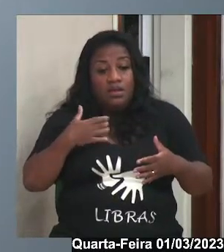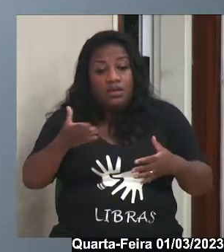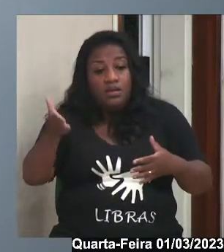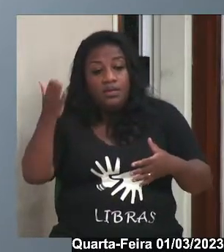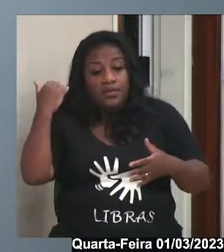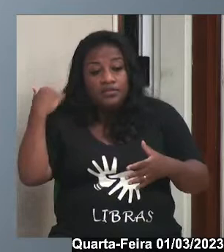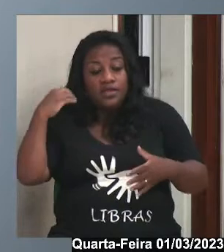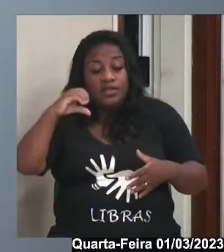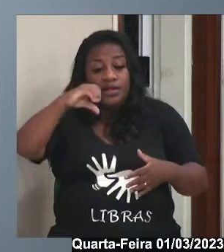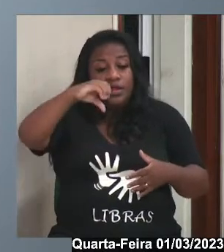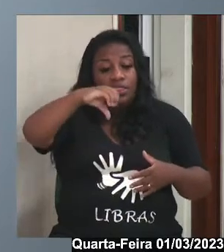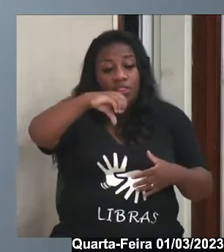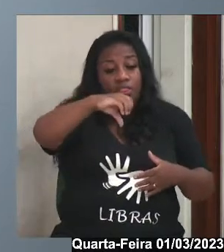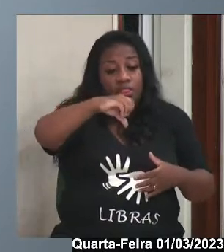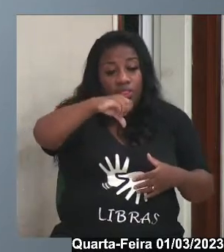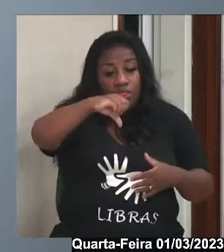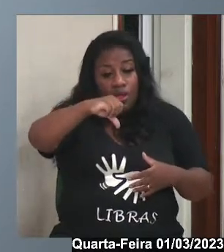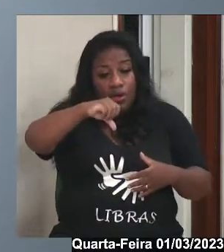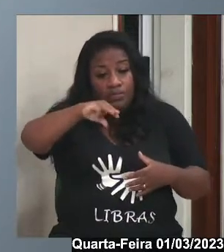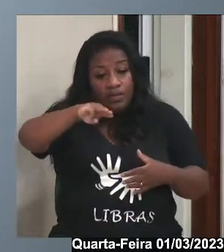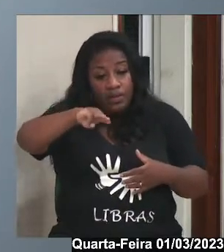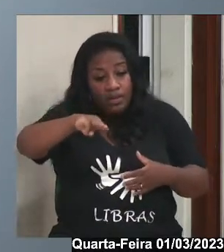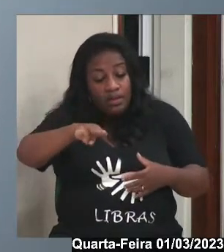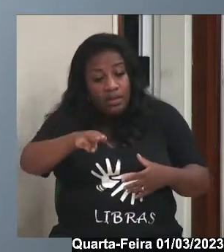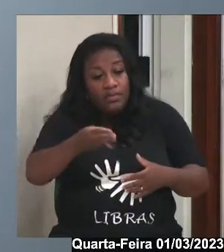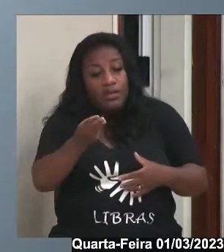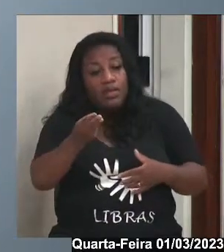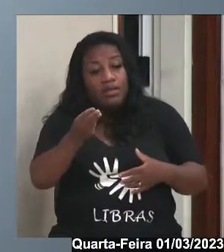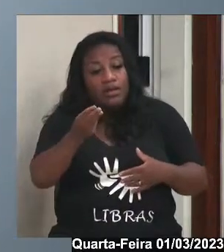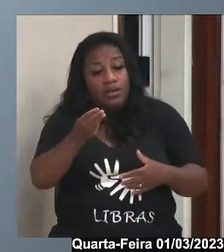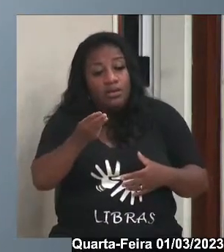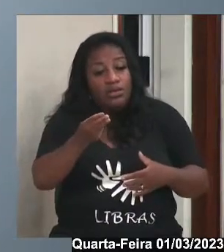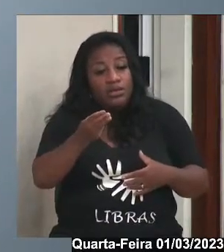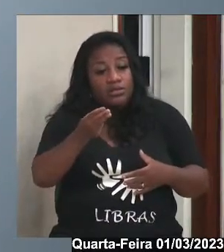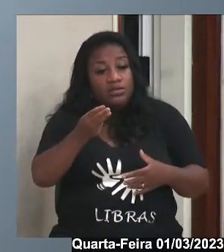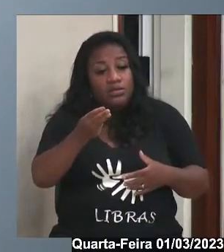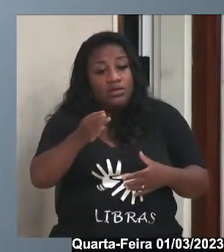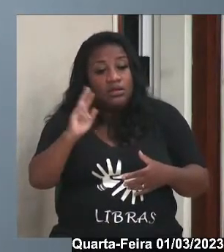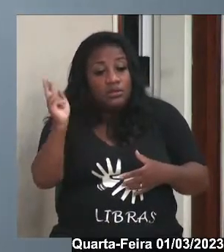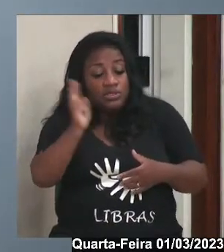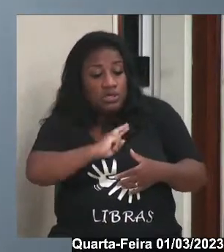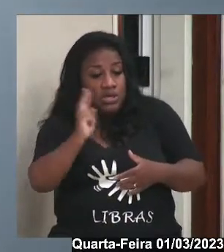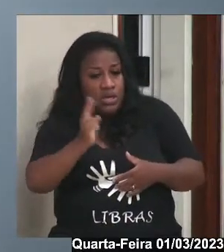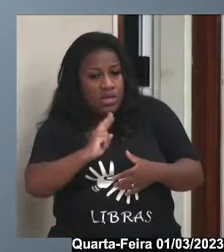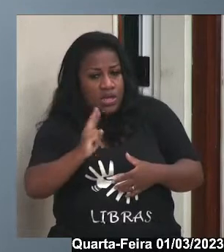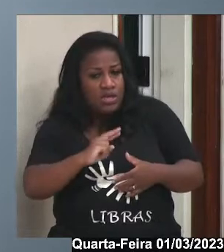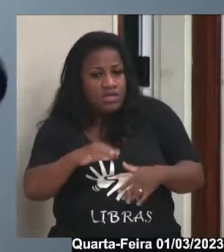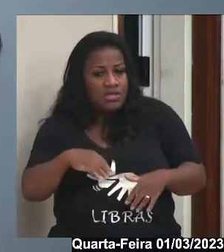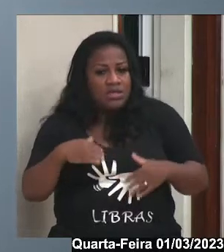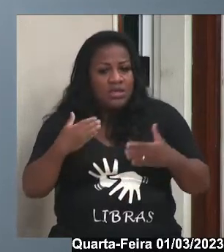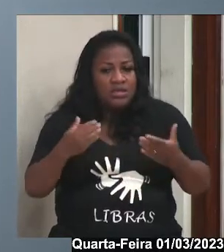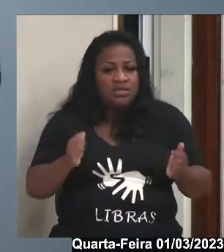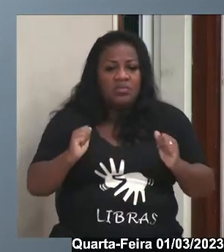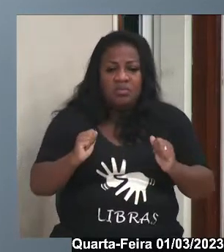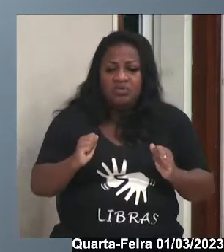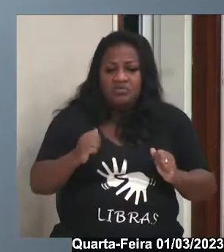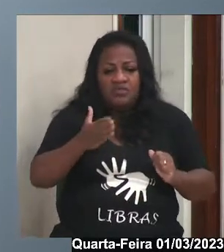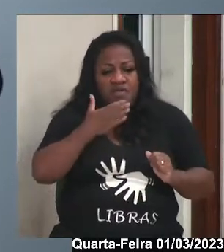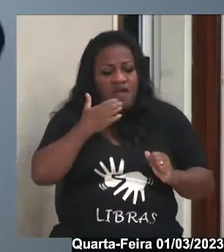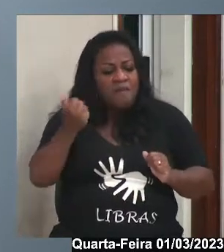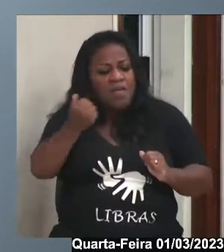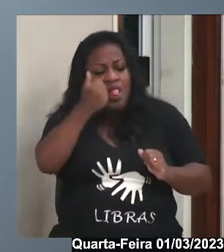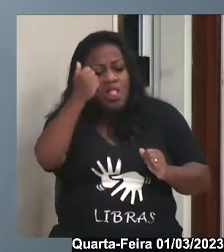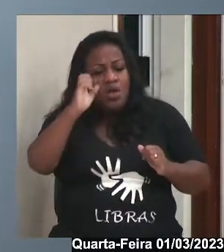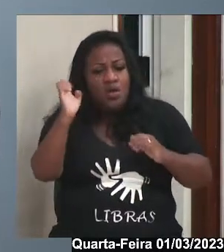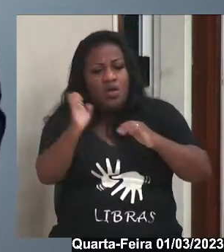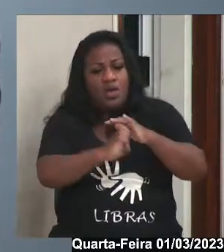de reais. E esse ano só repassou, vereador, 3 milhões de reais. Então pode vir a melhor